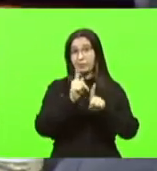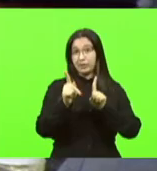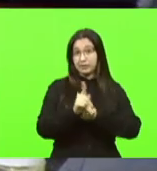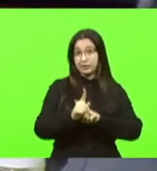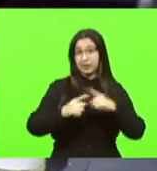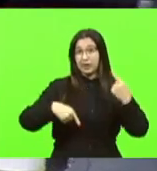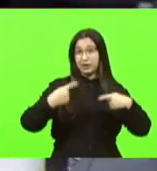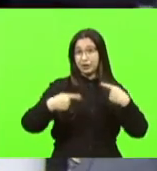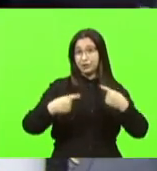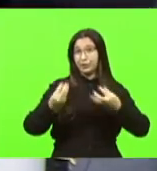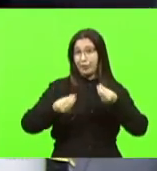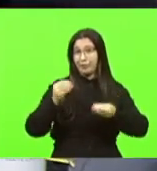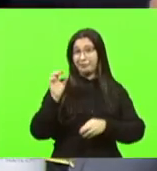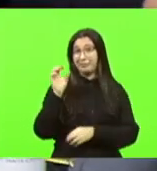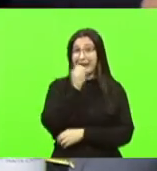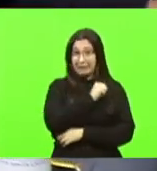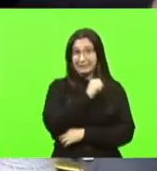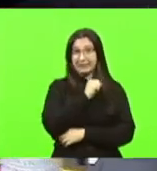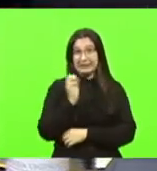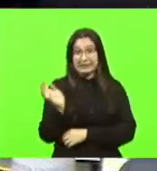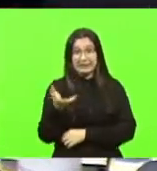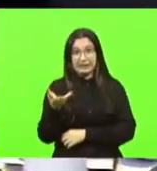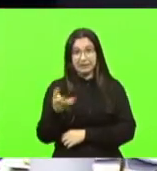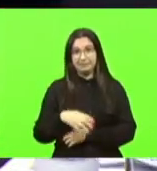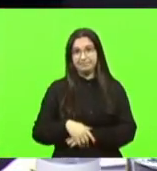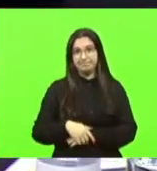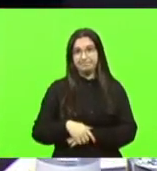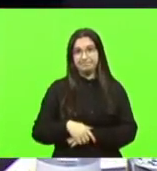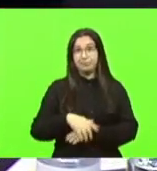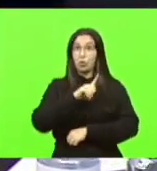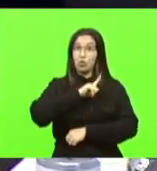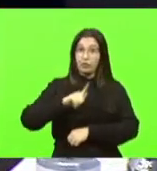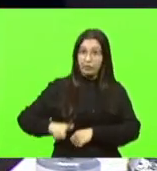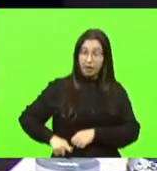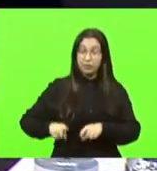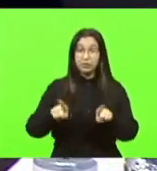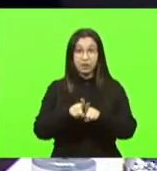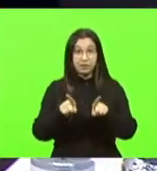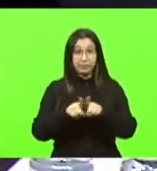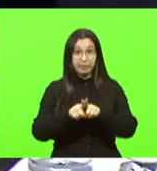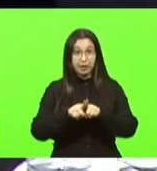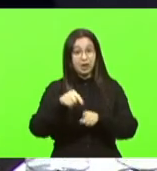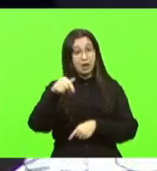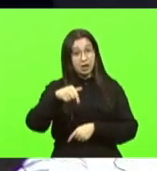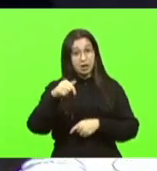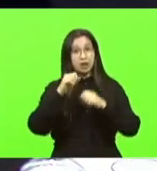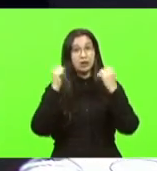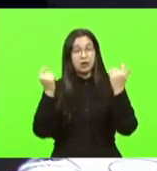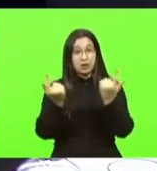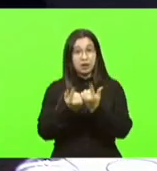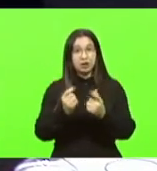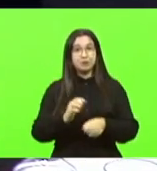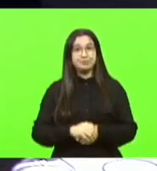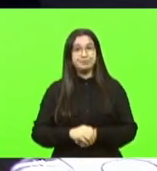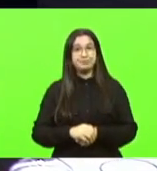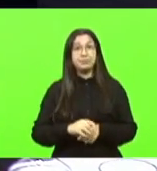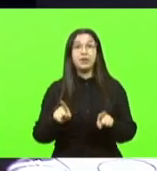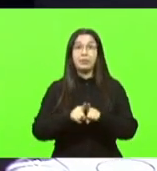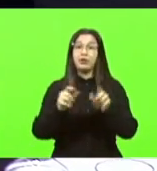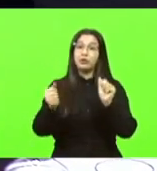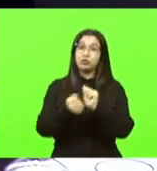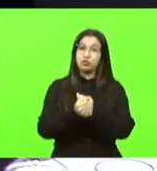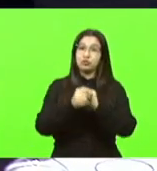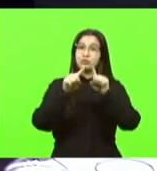de uma maneira muito rápida pelo governo e pela casa e com os servidores e o governo